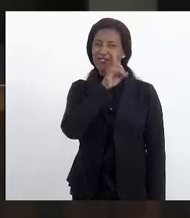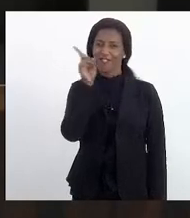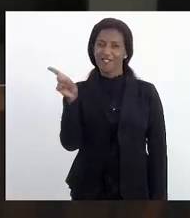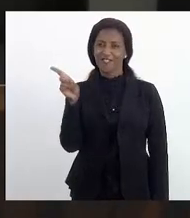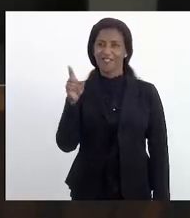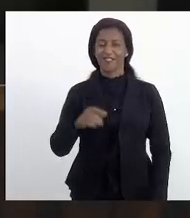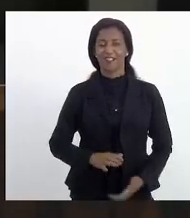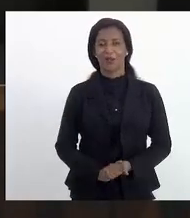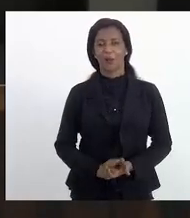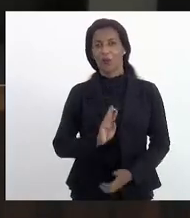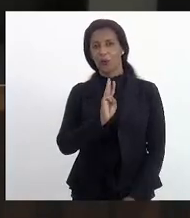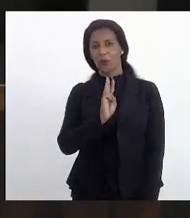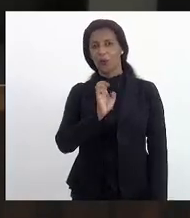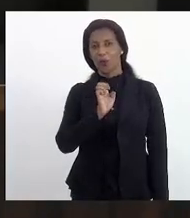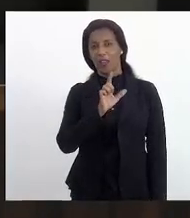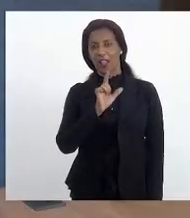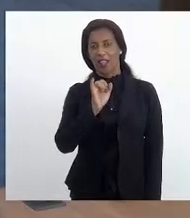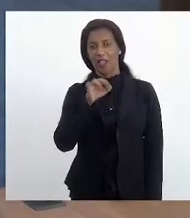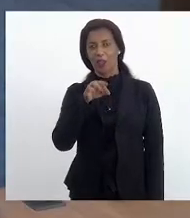Deputado Wellington.